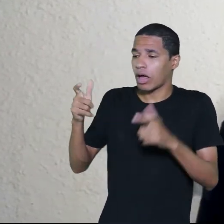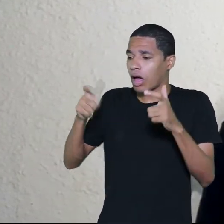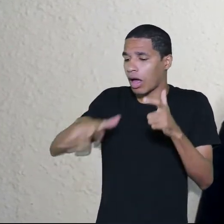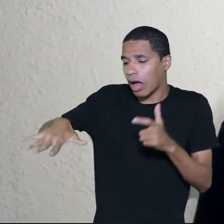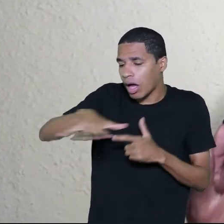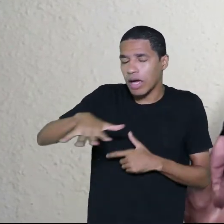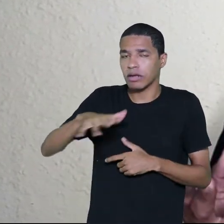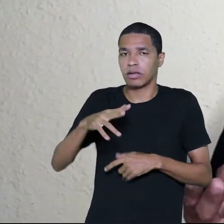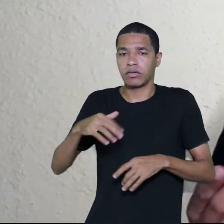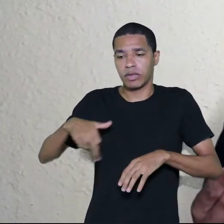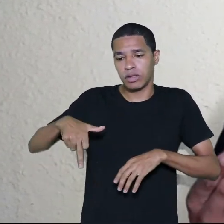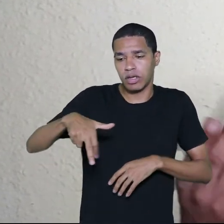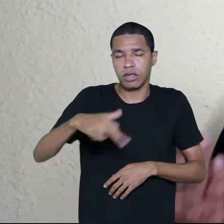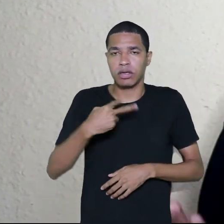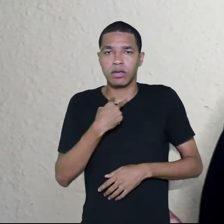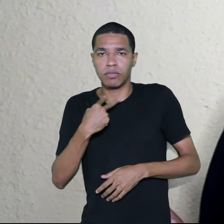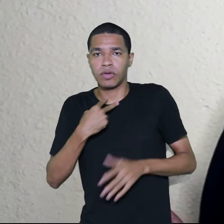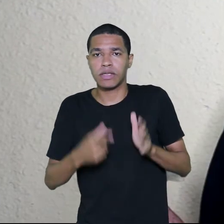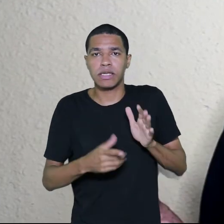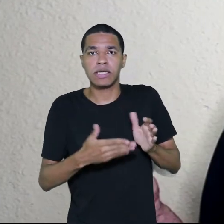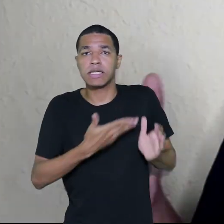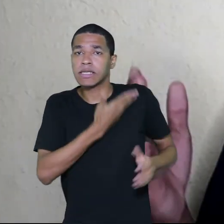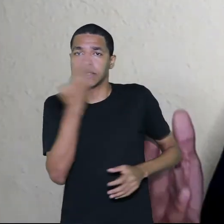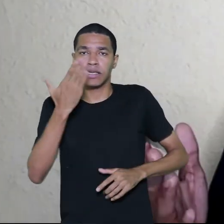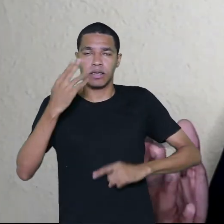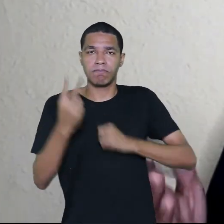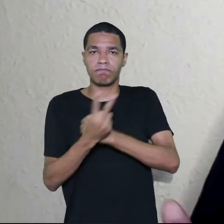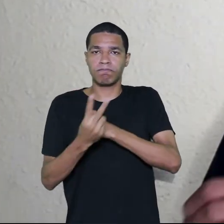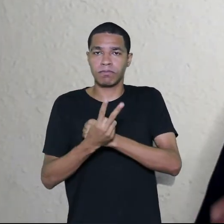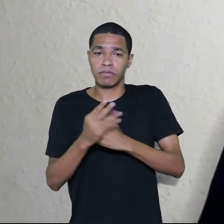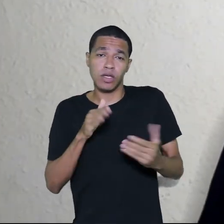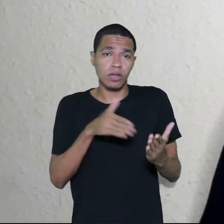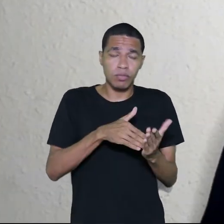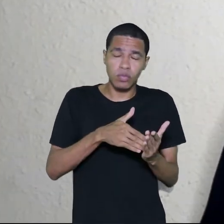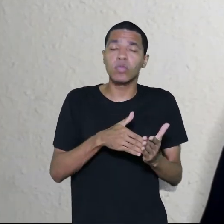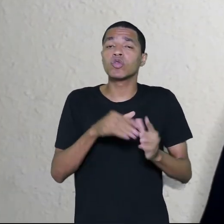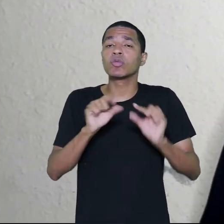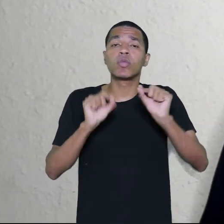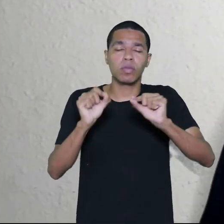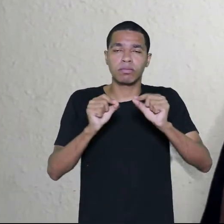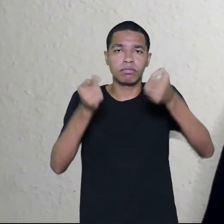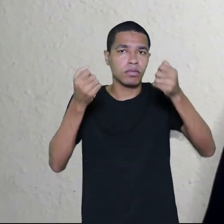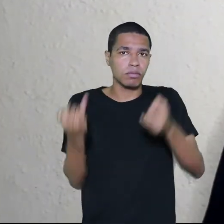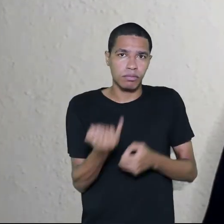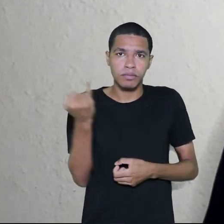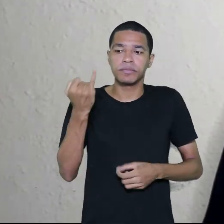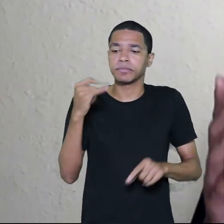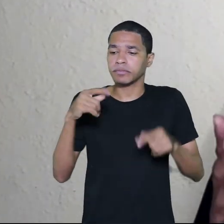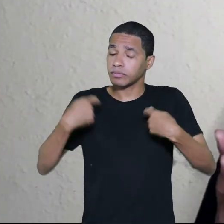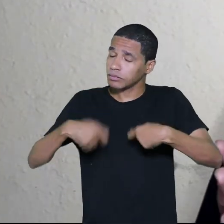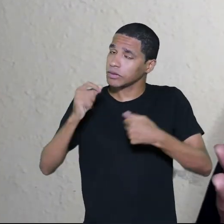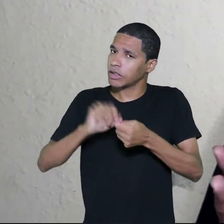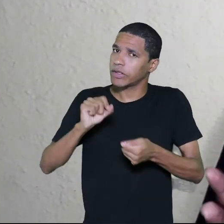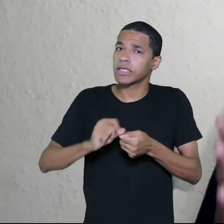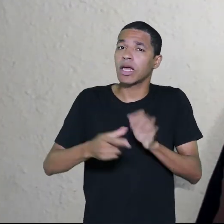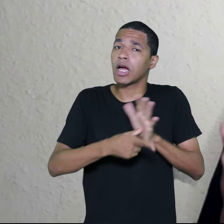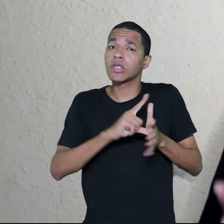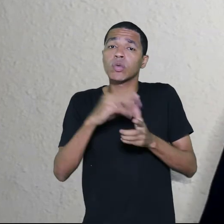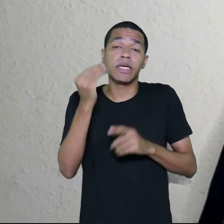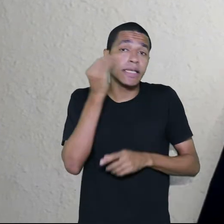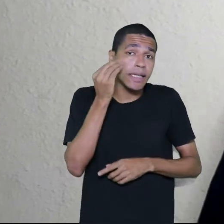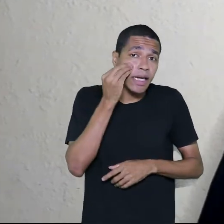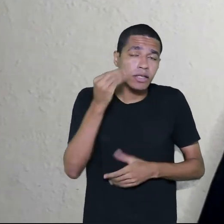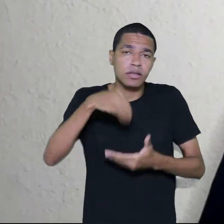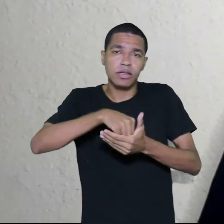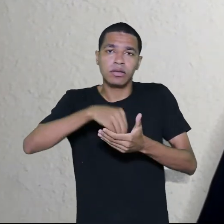pode andar de forma despreparada. E também, por último, menos importante, vale ressaltar que deve-se fazer